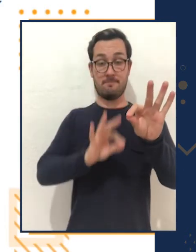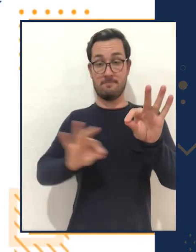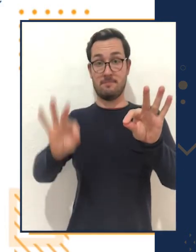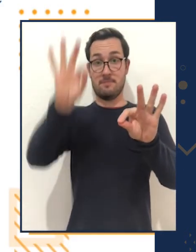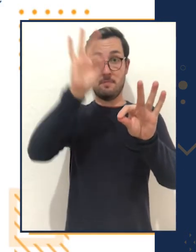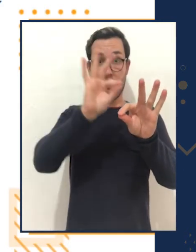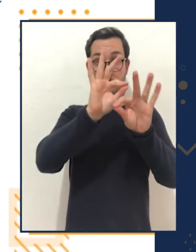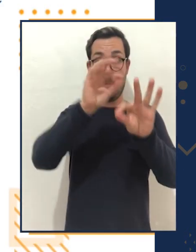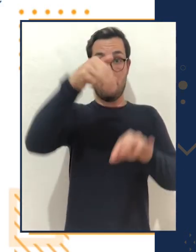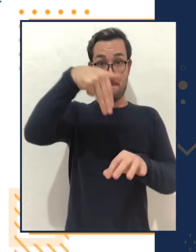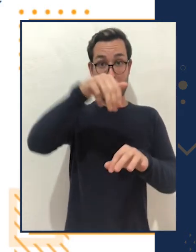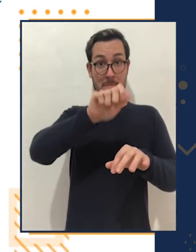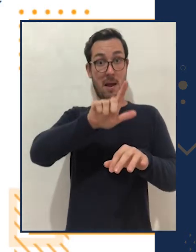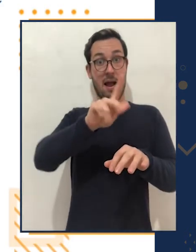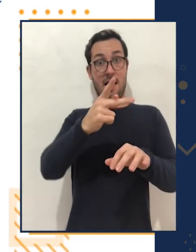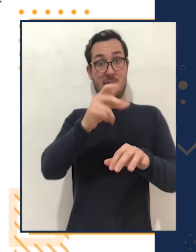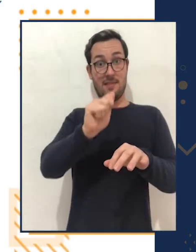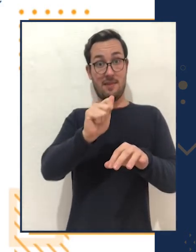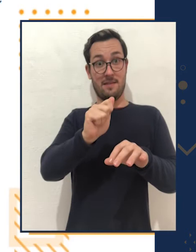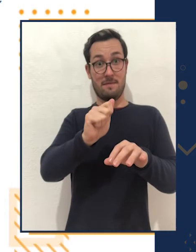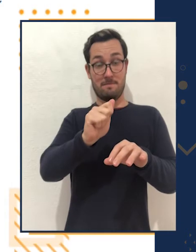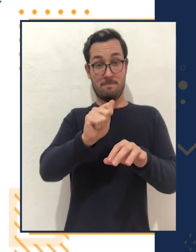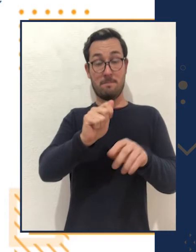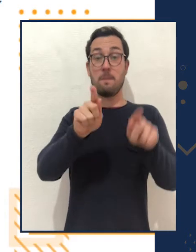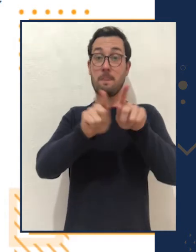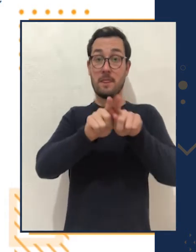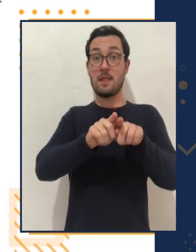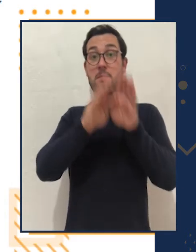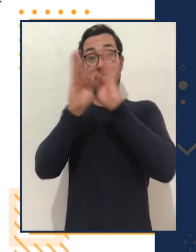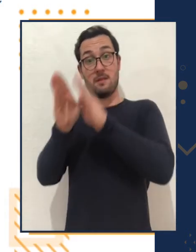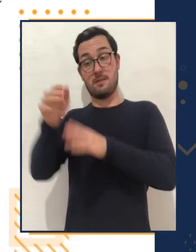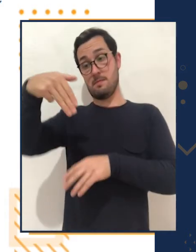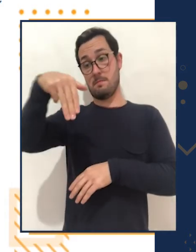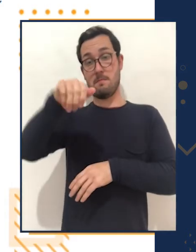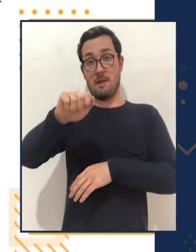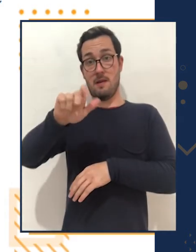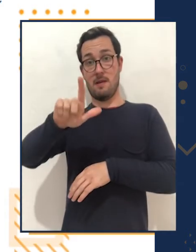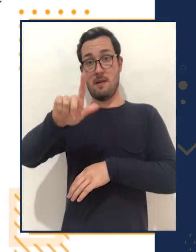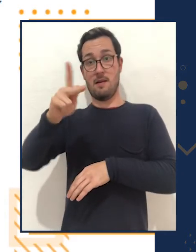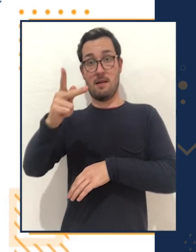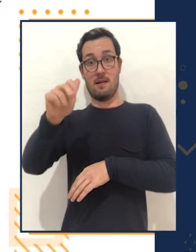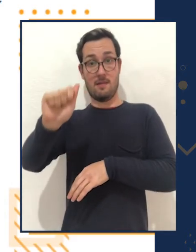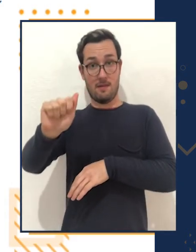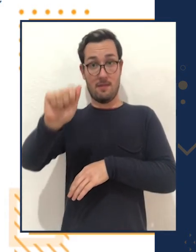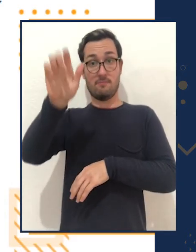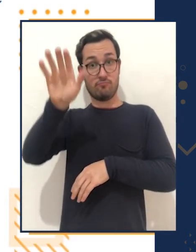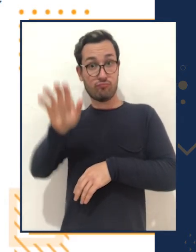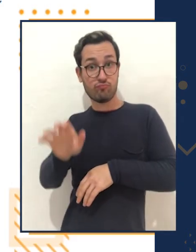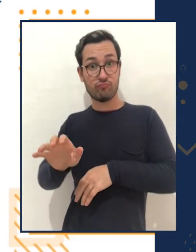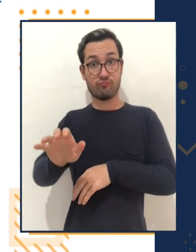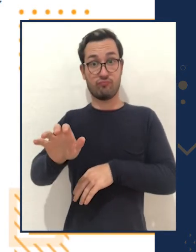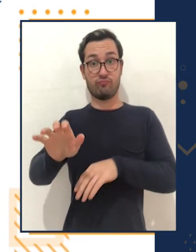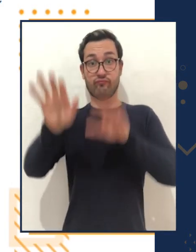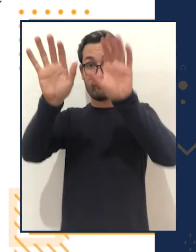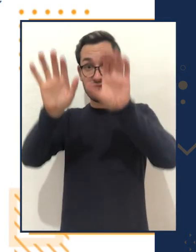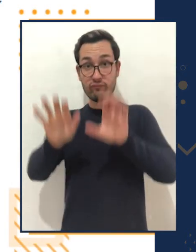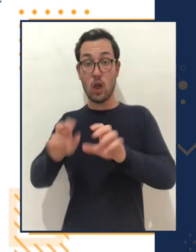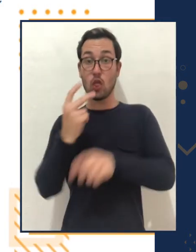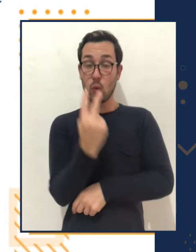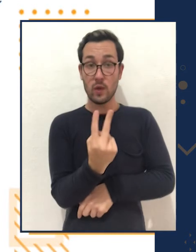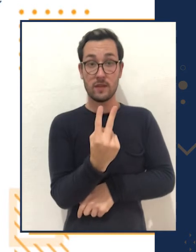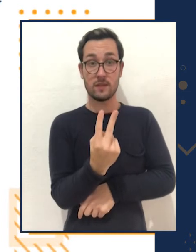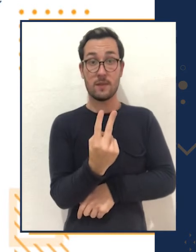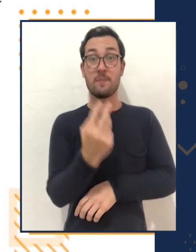por esse lado aqui. Então nós temos três ramos, que está designado pelas letras aqui para facilitar a